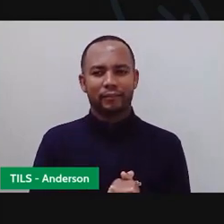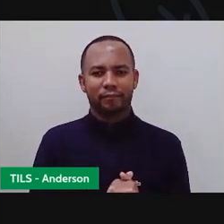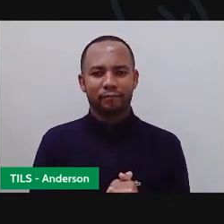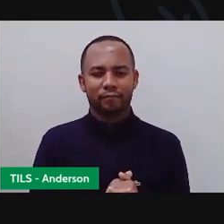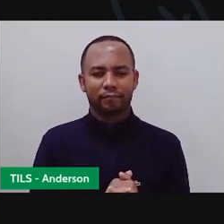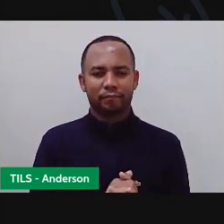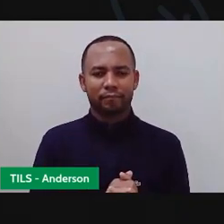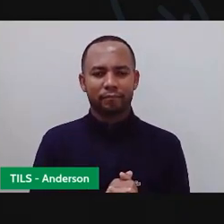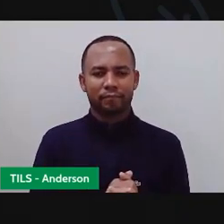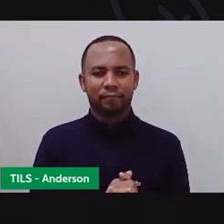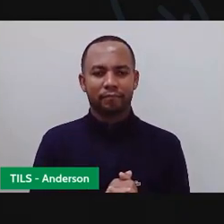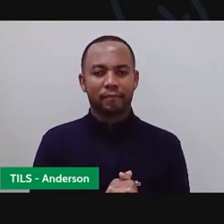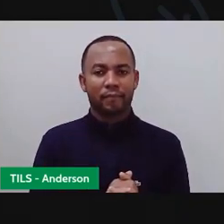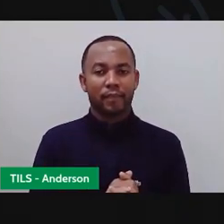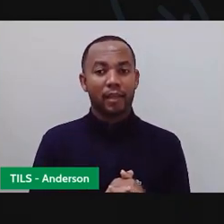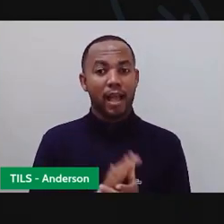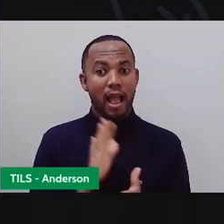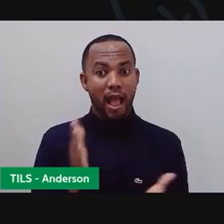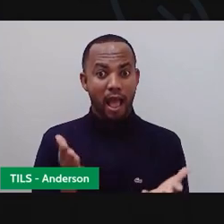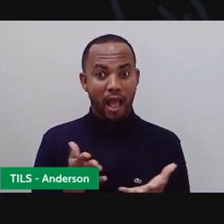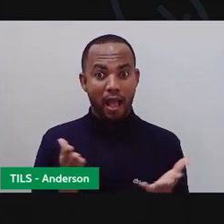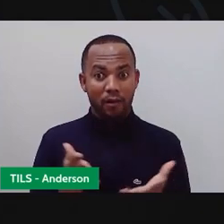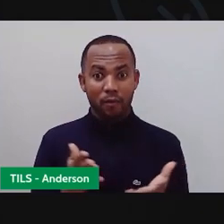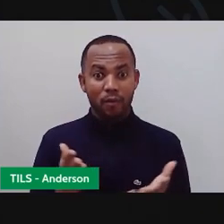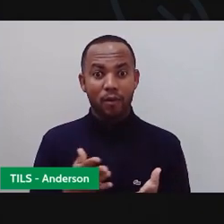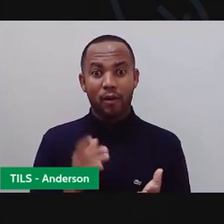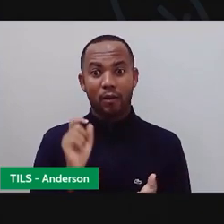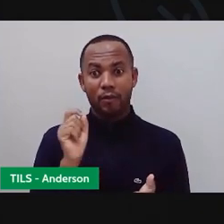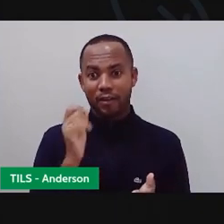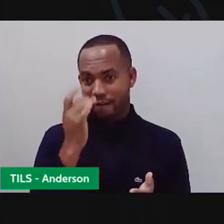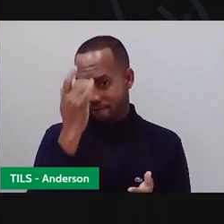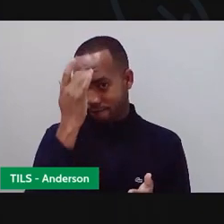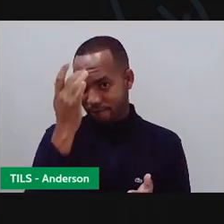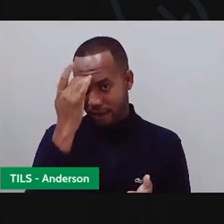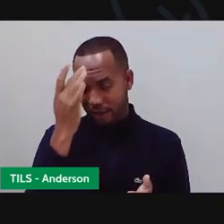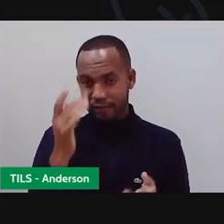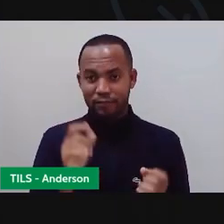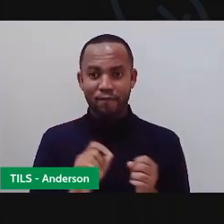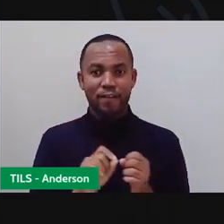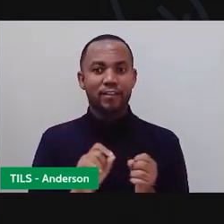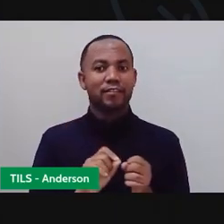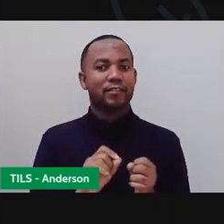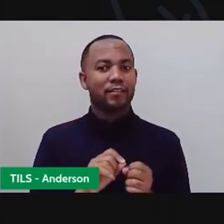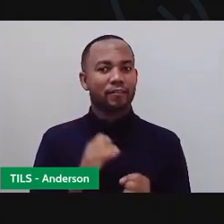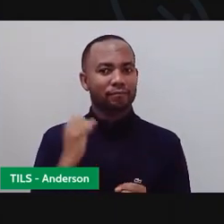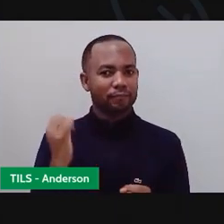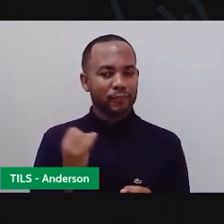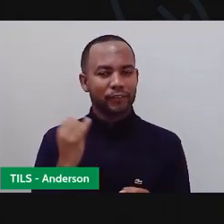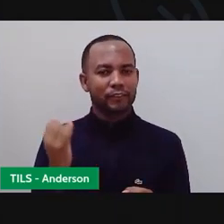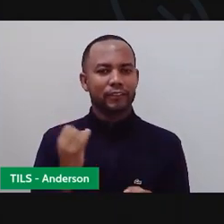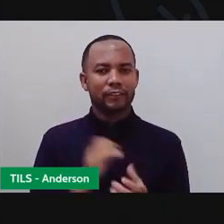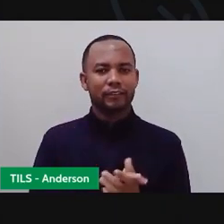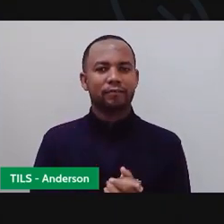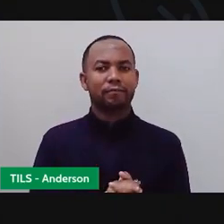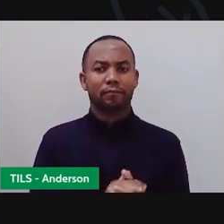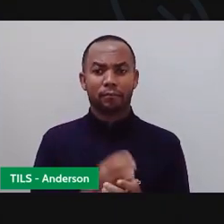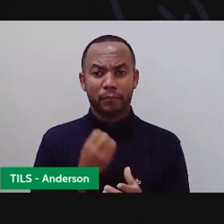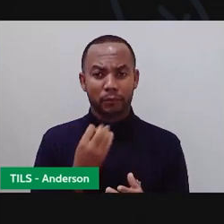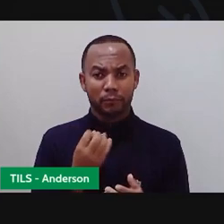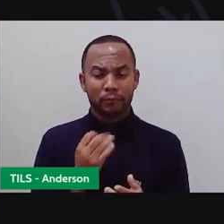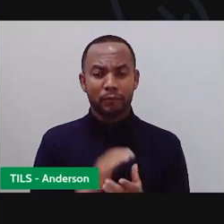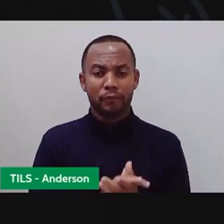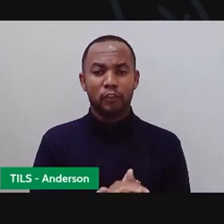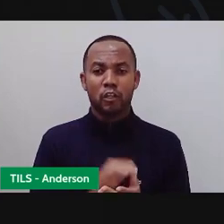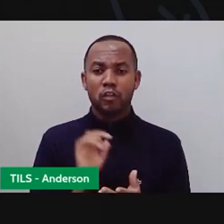unidades Bom dia eu aposto que Agora ficou mais do que faça fazer isso não ficou fácil Anderson fácil